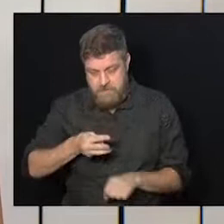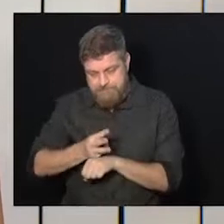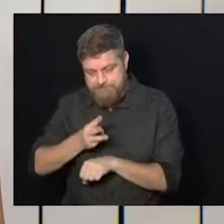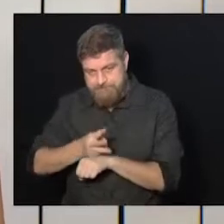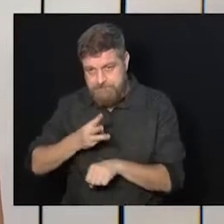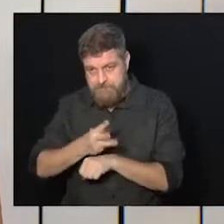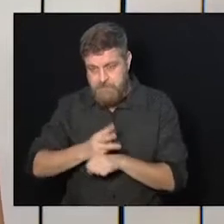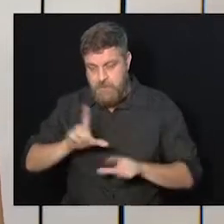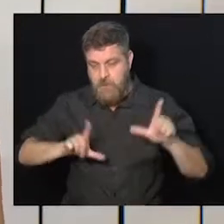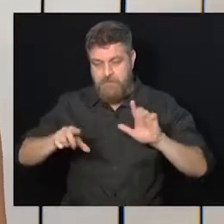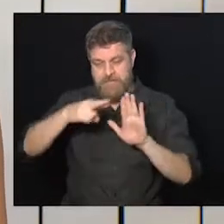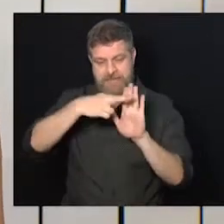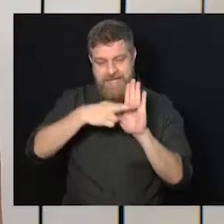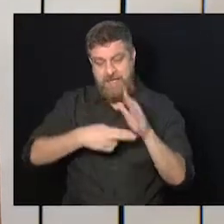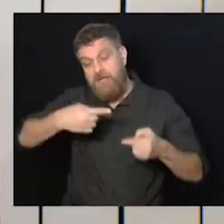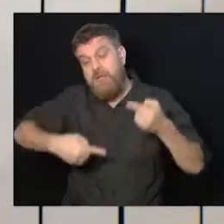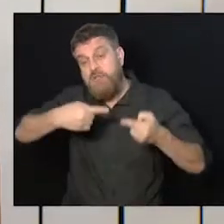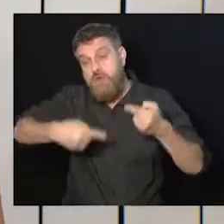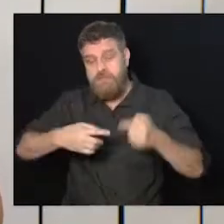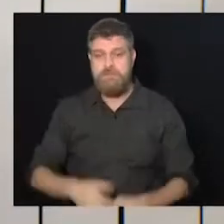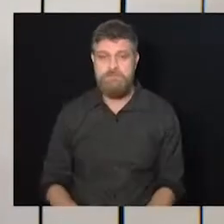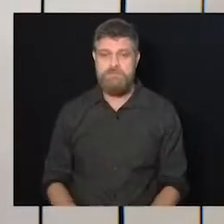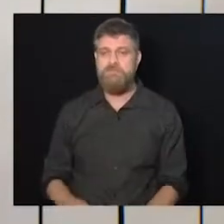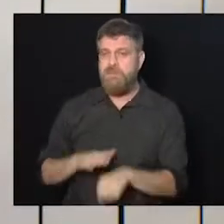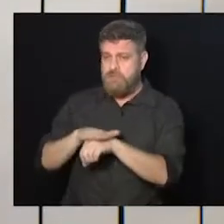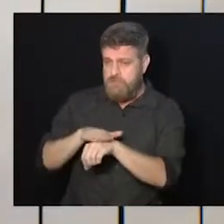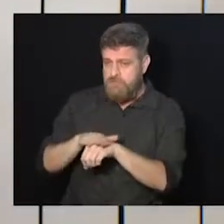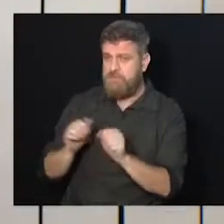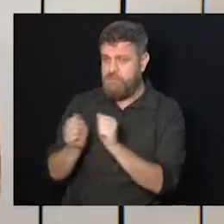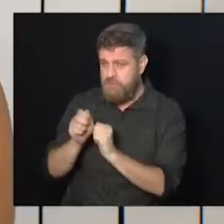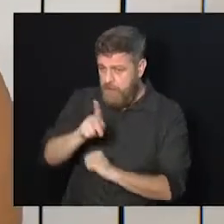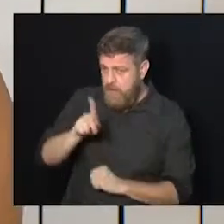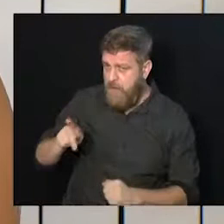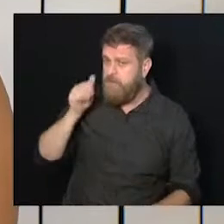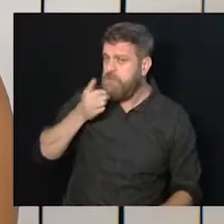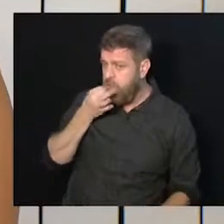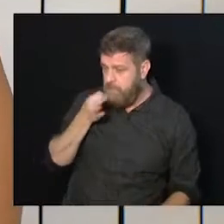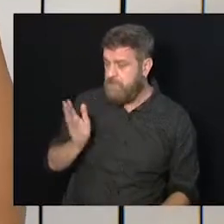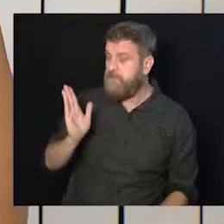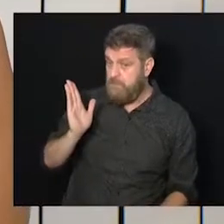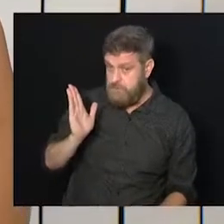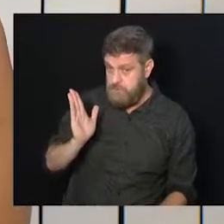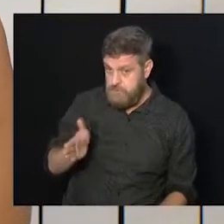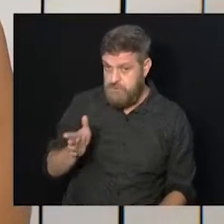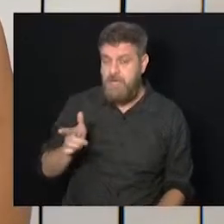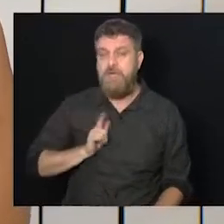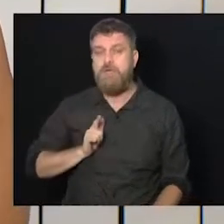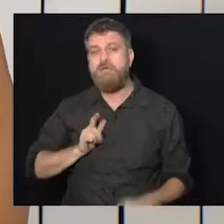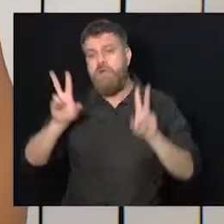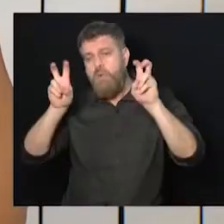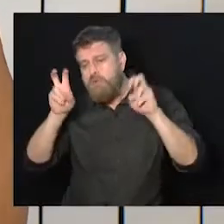para o Questão de Ordem. E a gente falava, a professora falou justamente sobre essa questão a gente estava falando